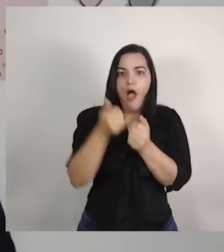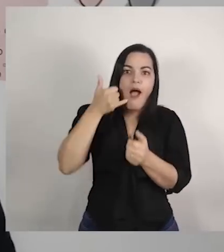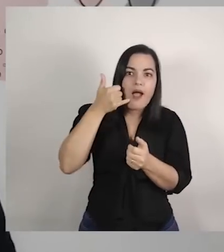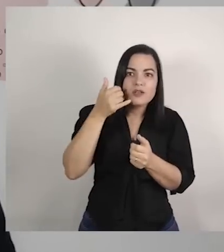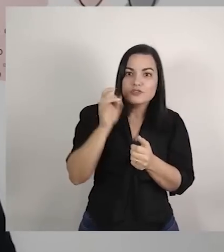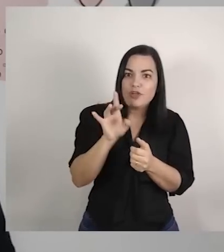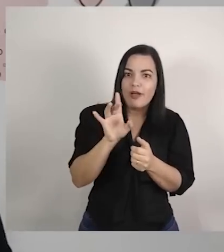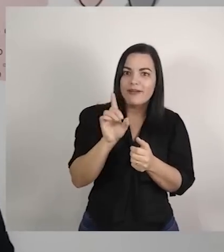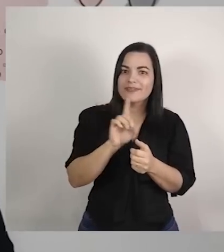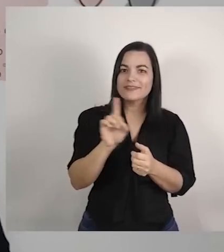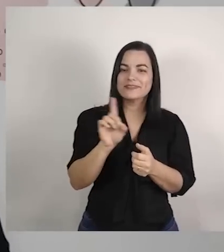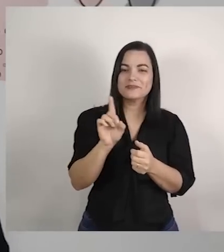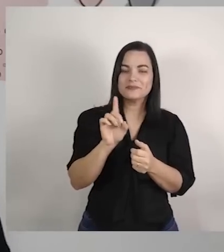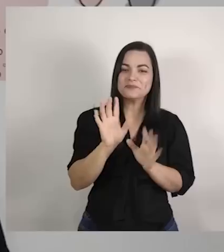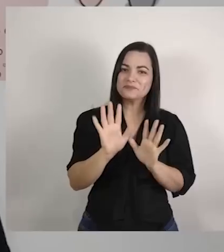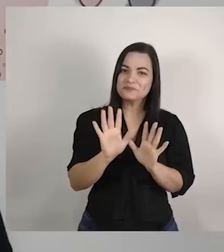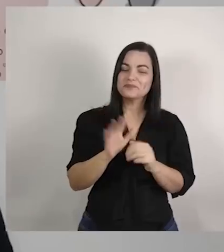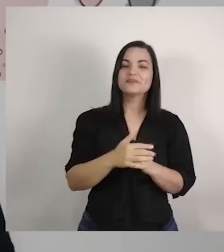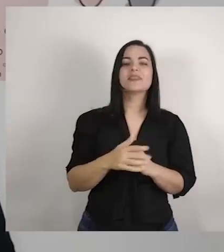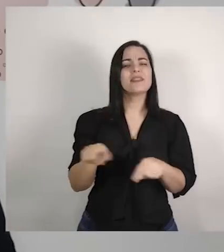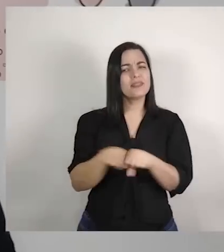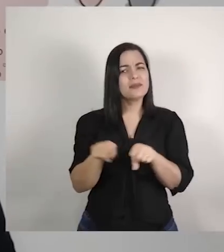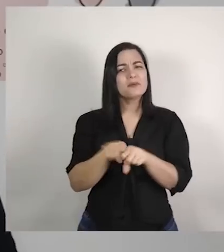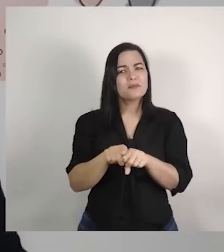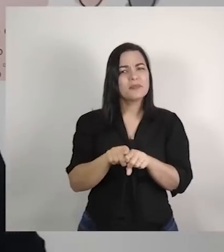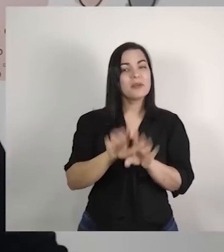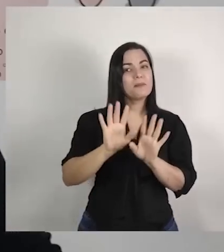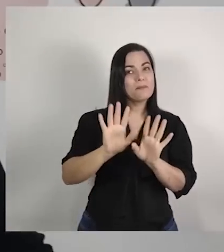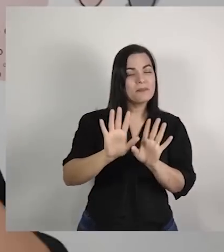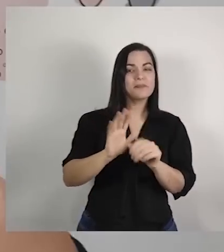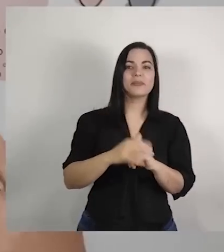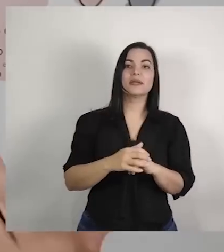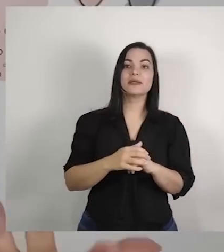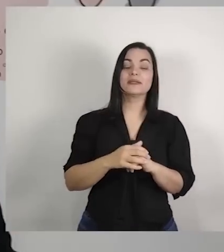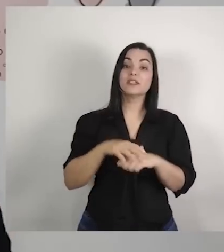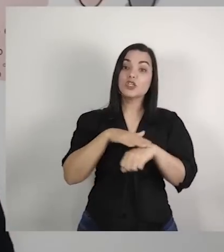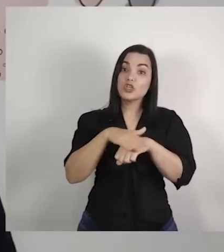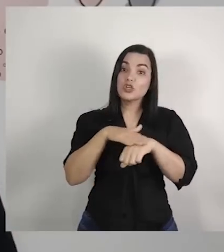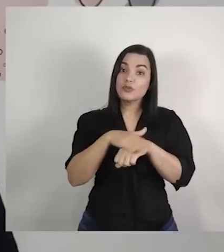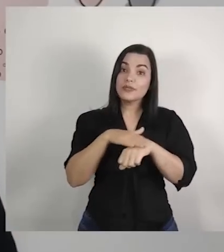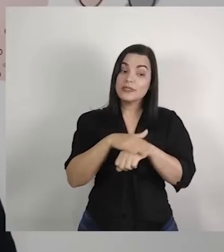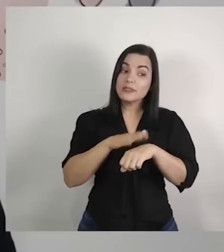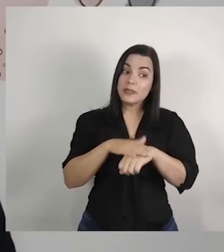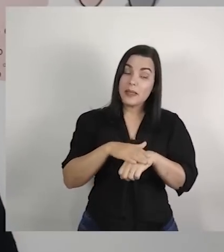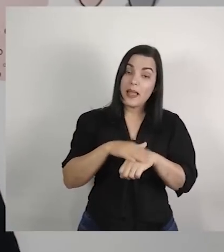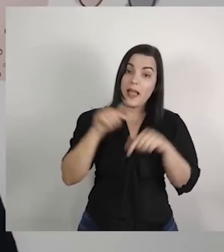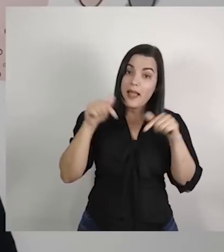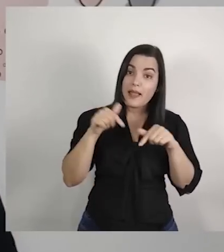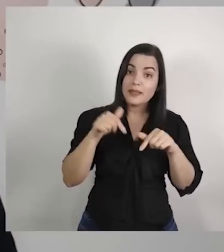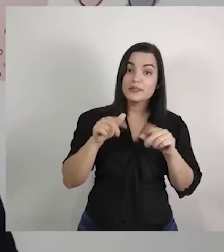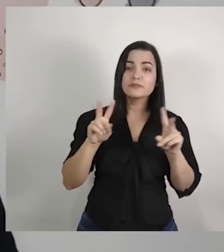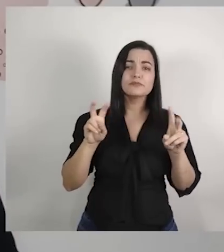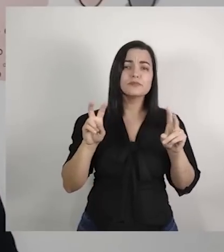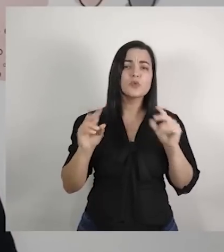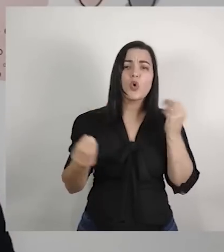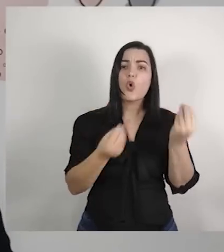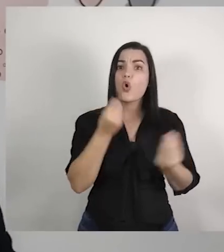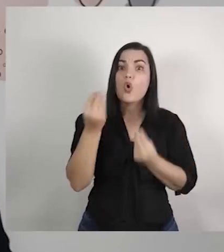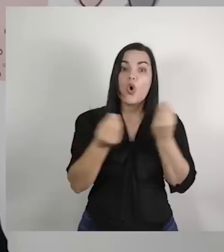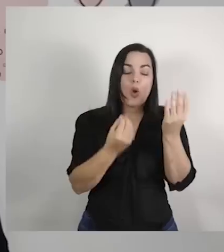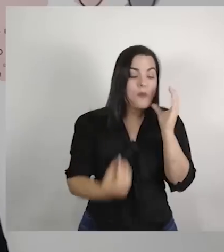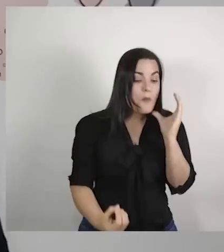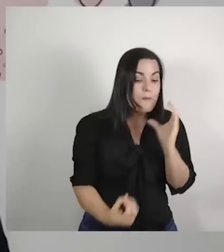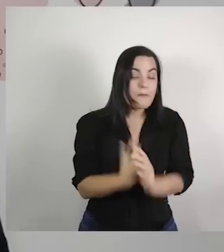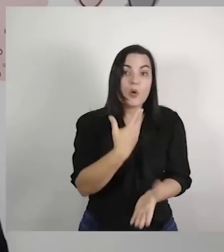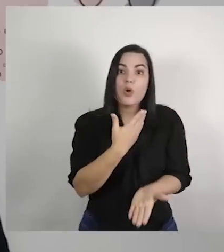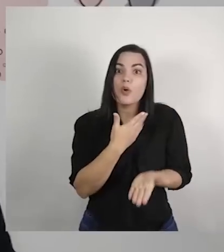telefone celular. Vamos falar dele também, mas vamos conversar um pouquinho a respeito da descoberta